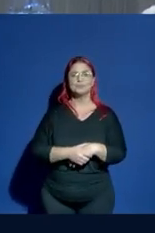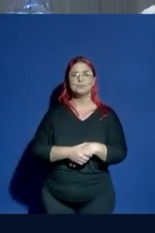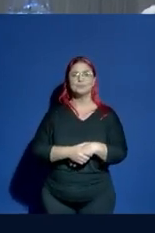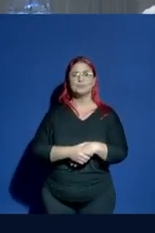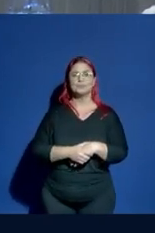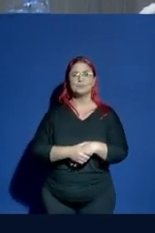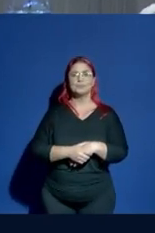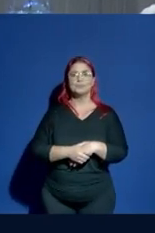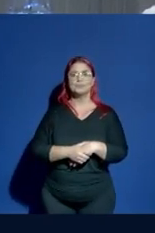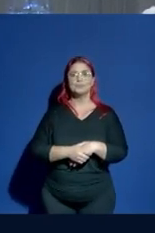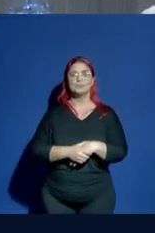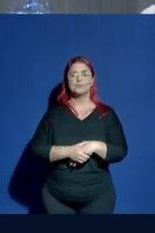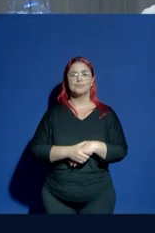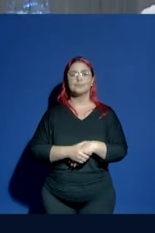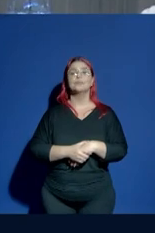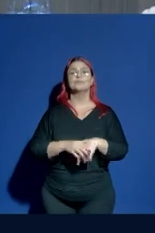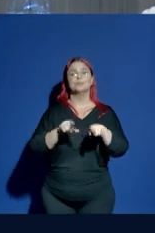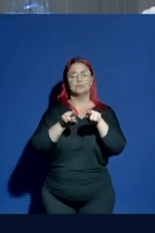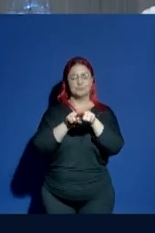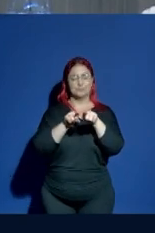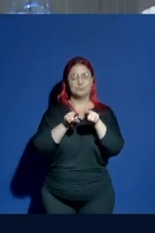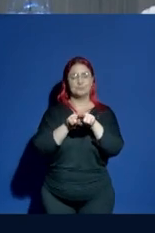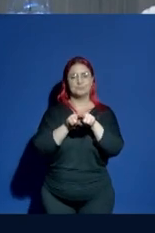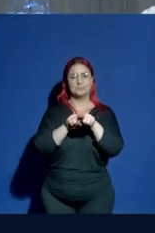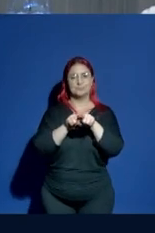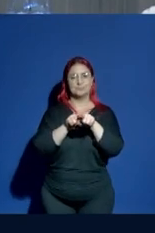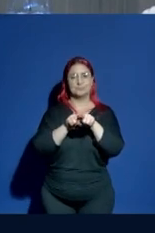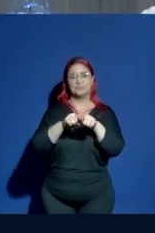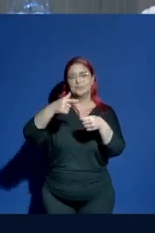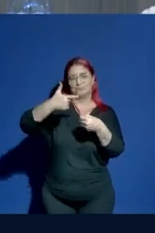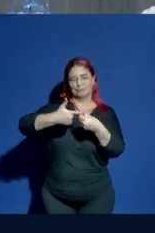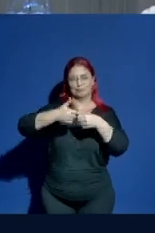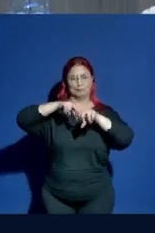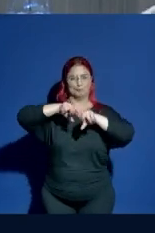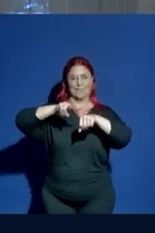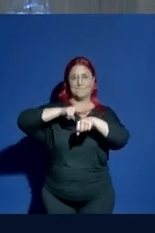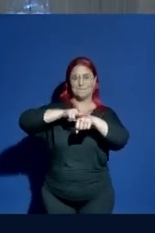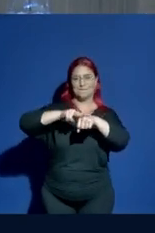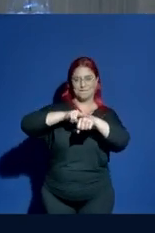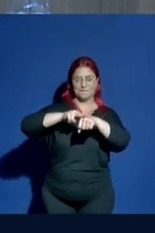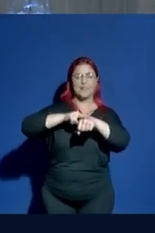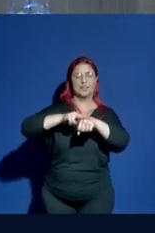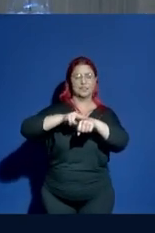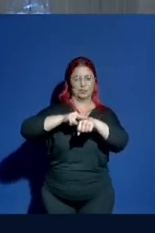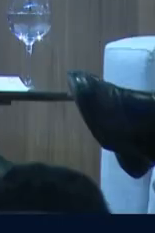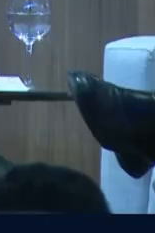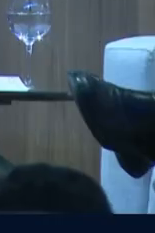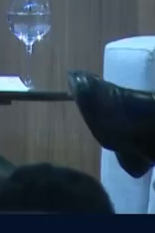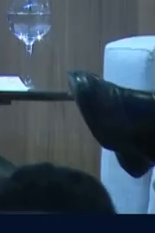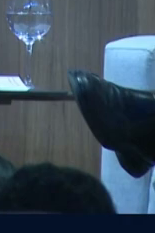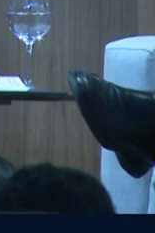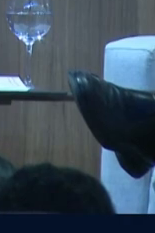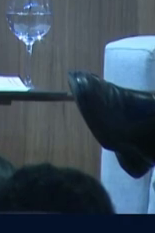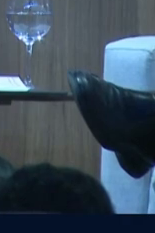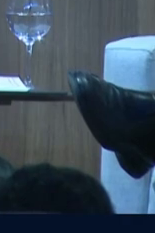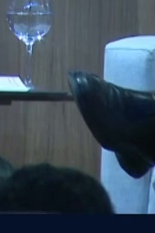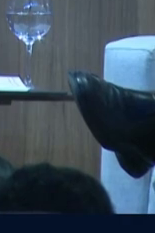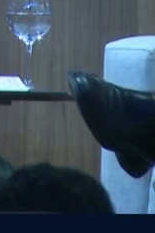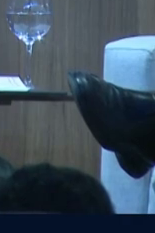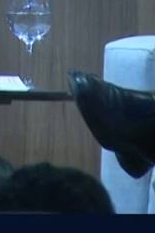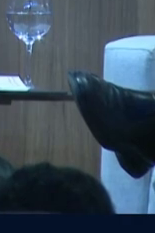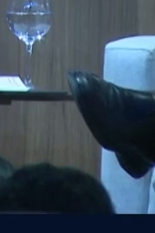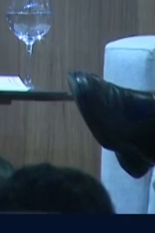a nossa matriz de uma forma geral através da também potencialidade